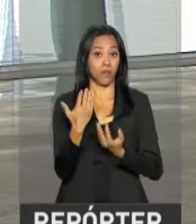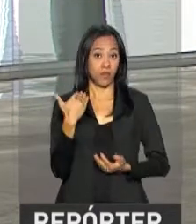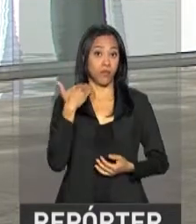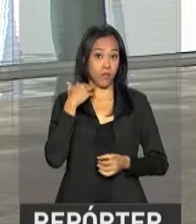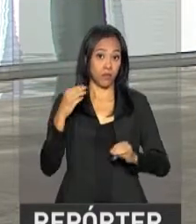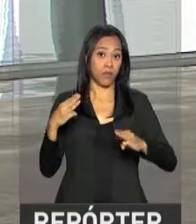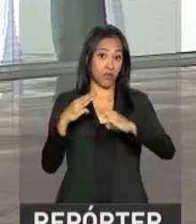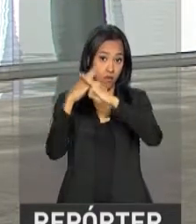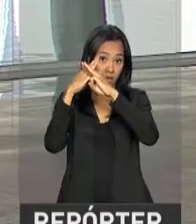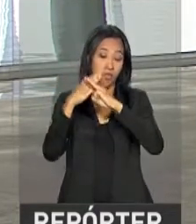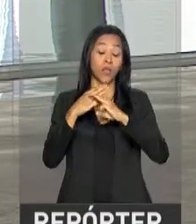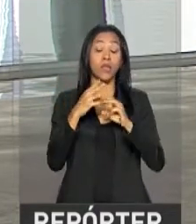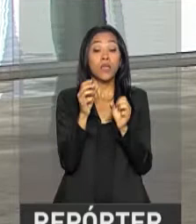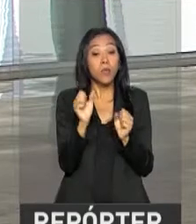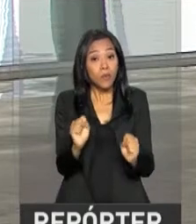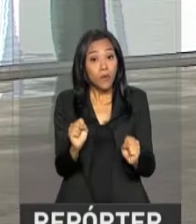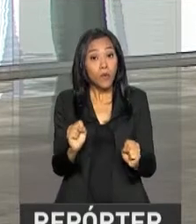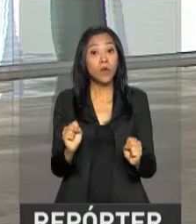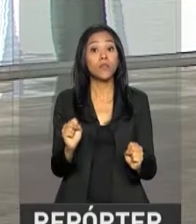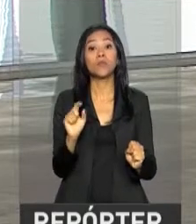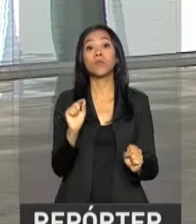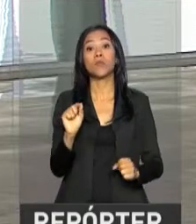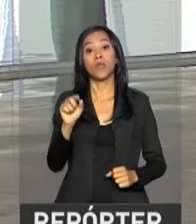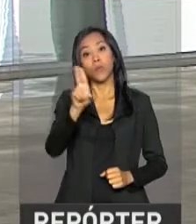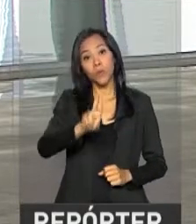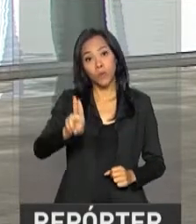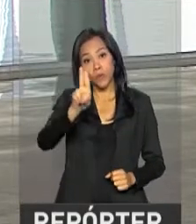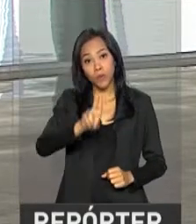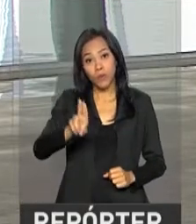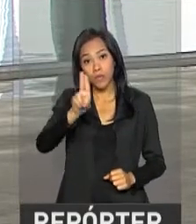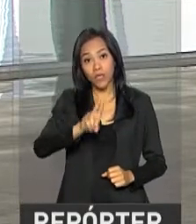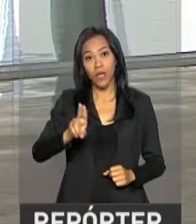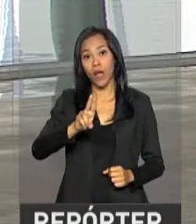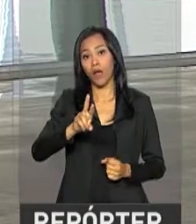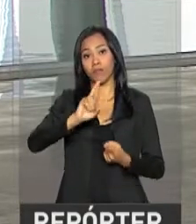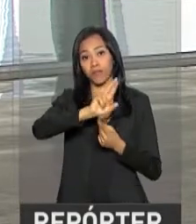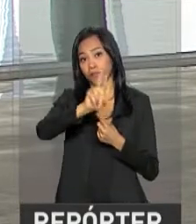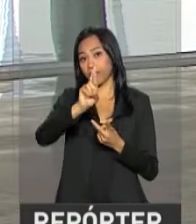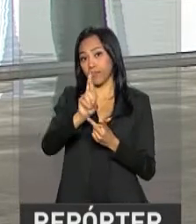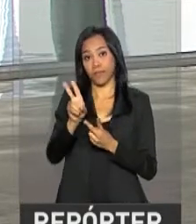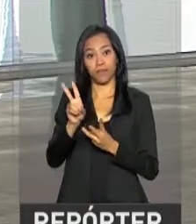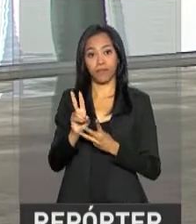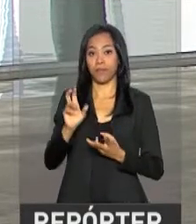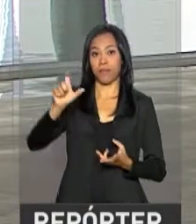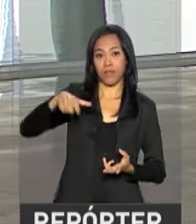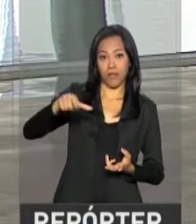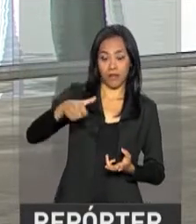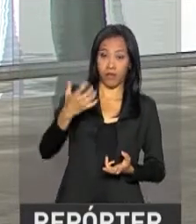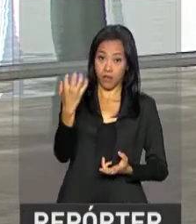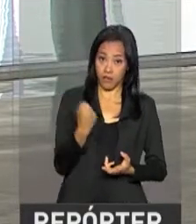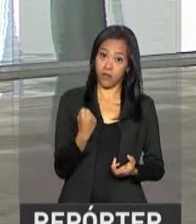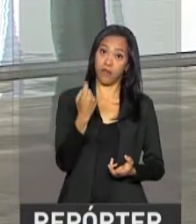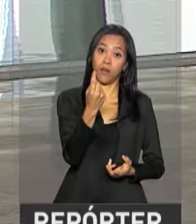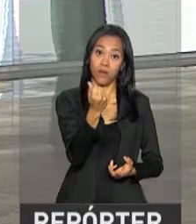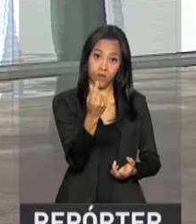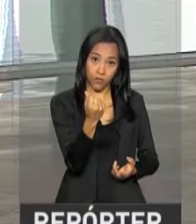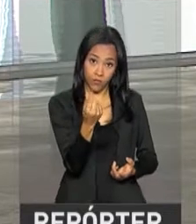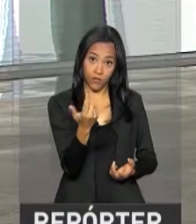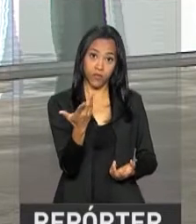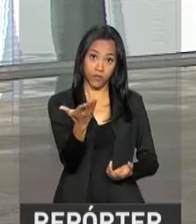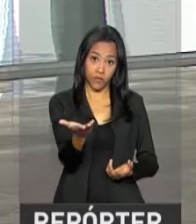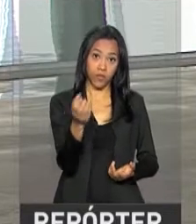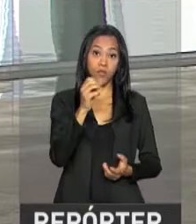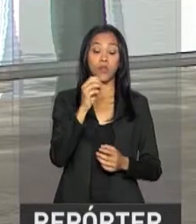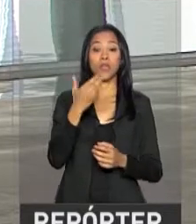econômica federal e poderão utilizar as diferentes modalidades de saque para retirar a quantia depositada